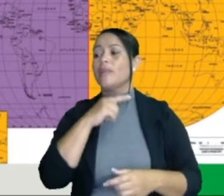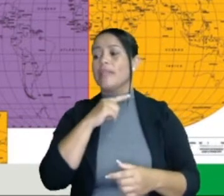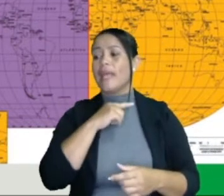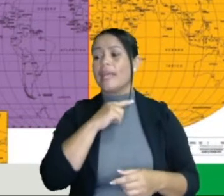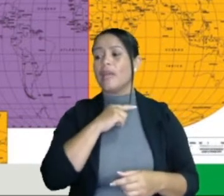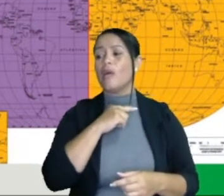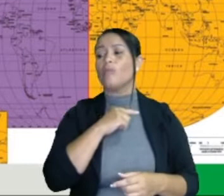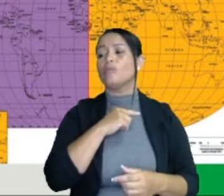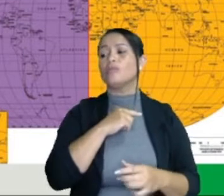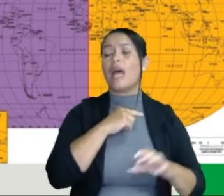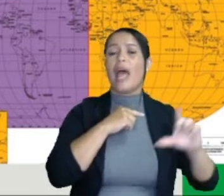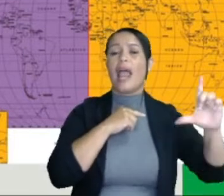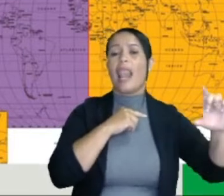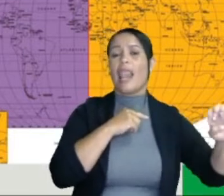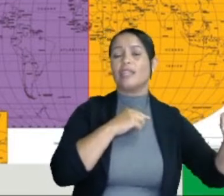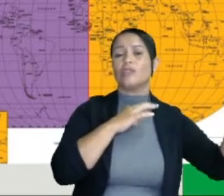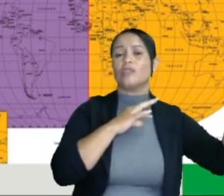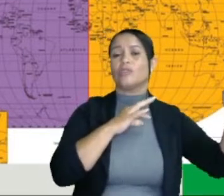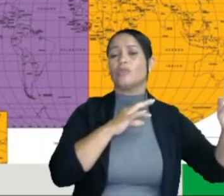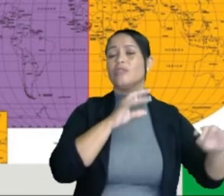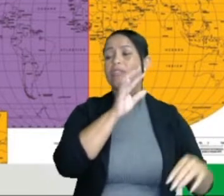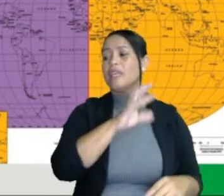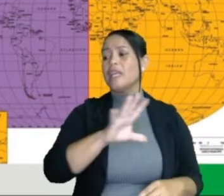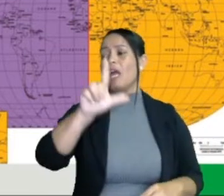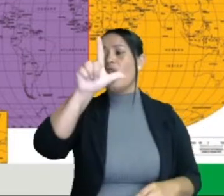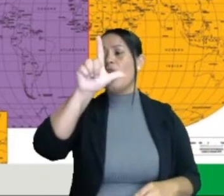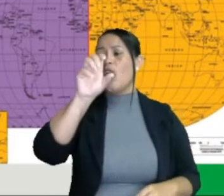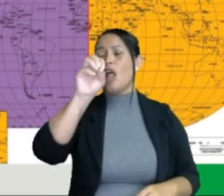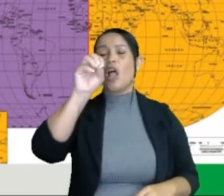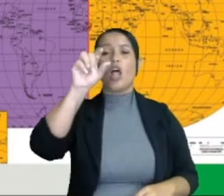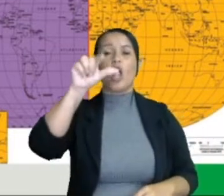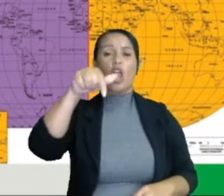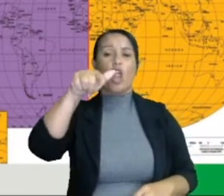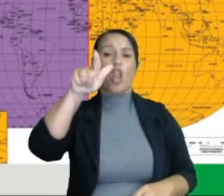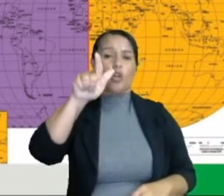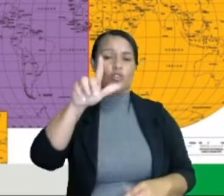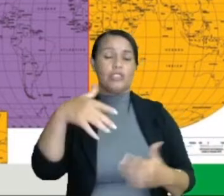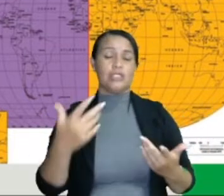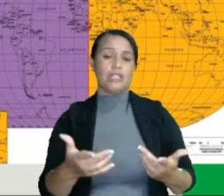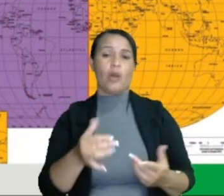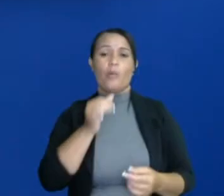coordenadas latitude e longitude. E isso serve para todos os outros pontos que a gente